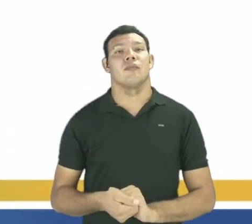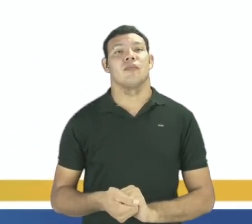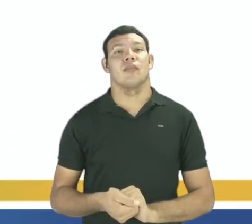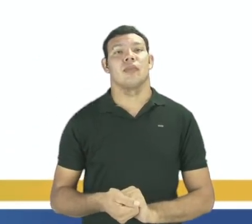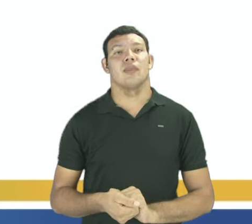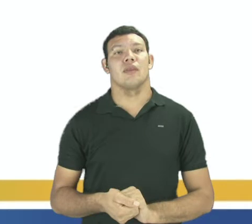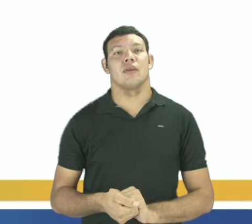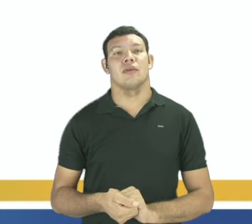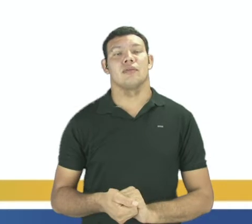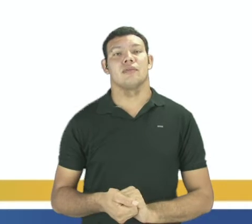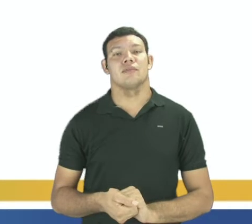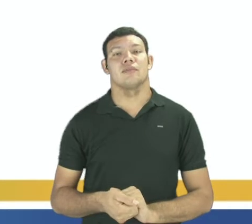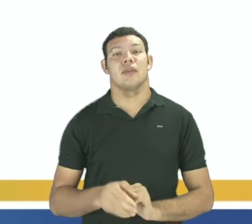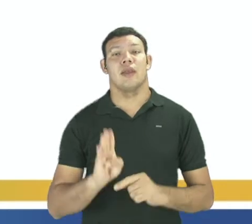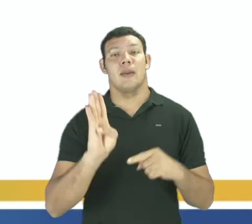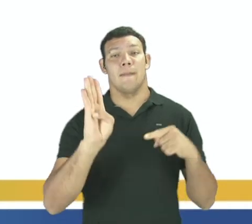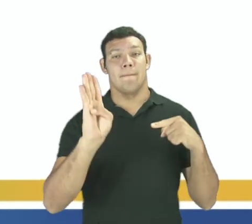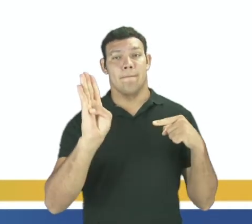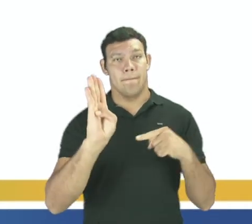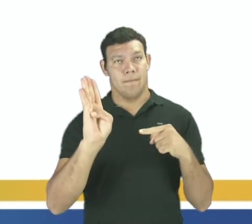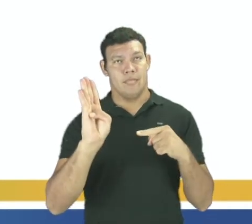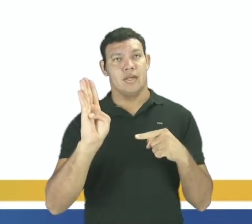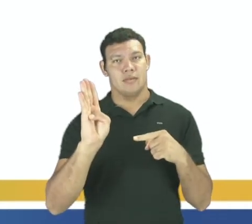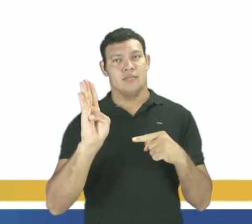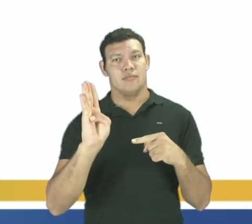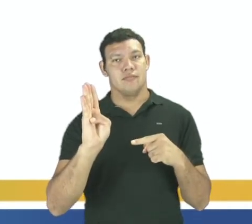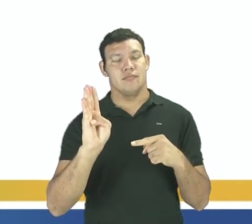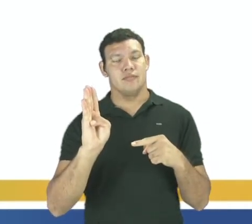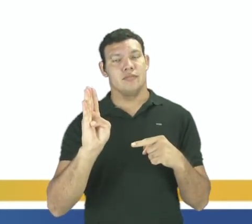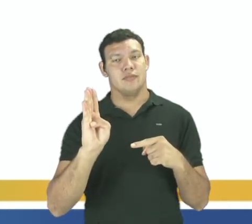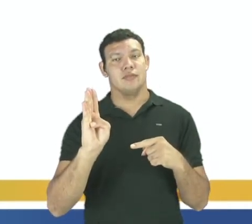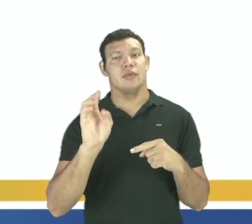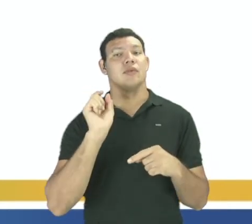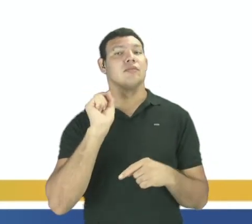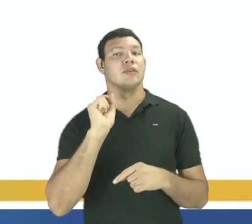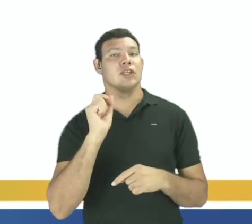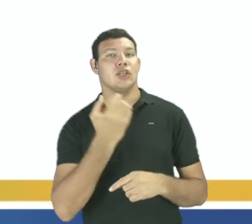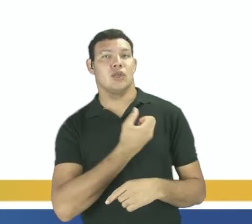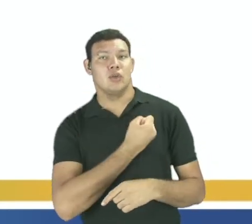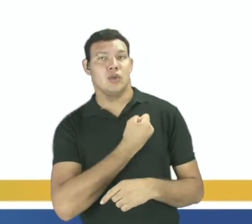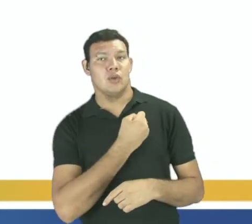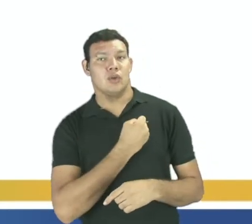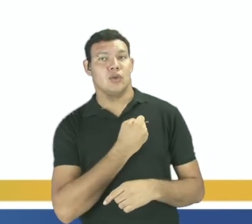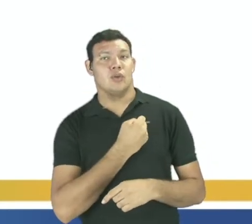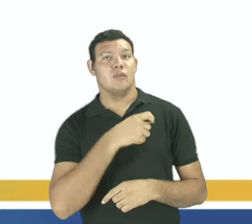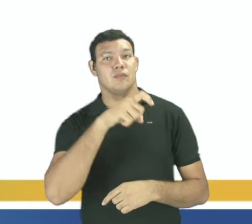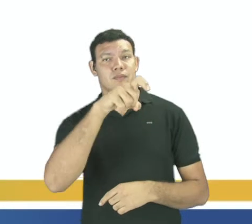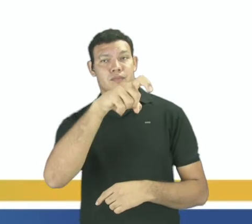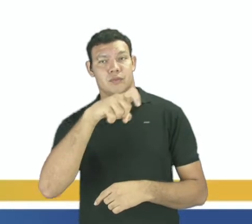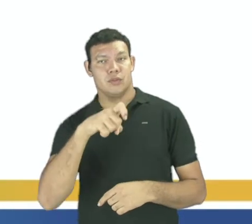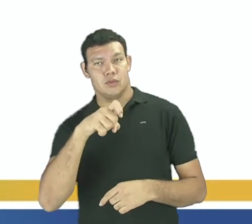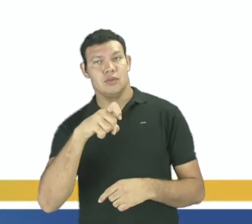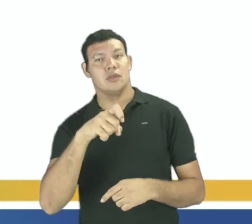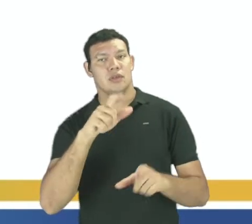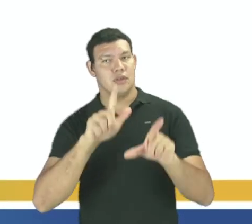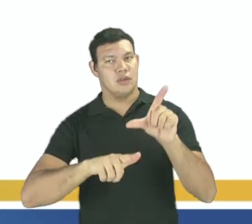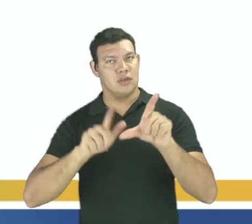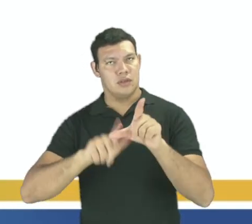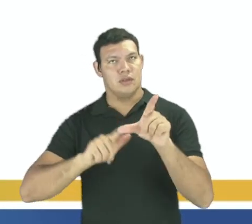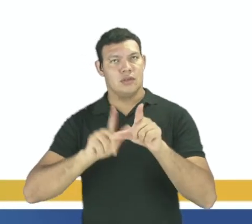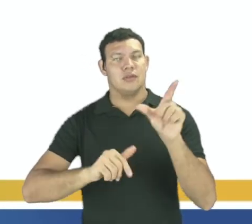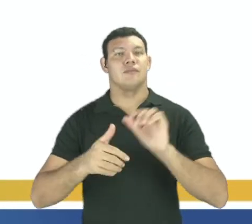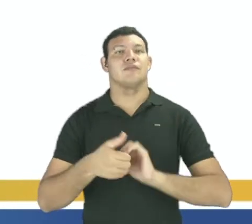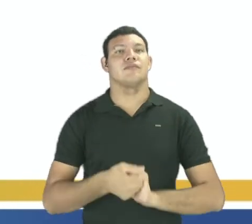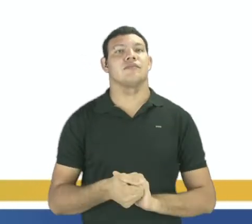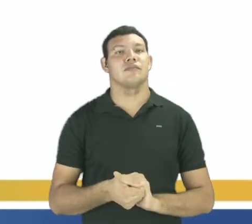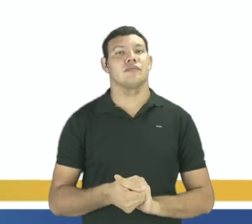O elemento B representa o número e o x é a variável. Lá na anterior, o meu A representa